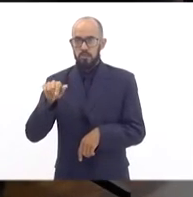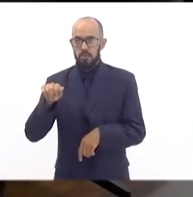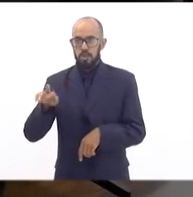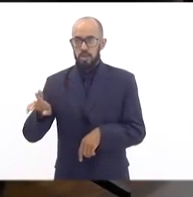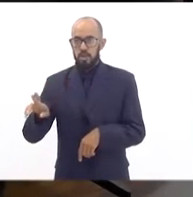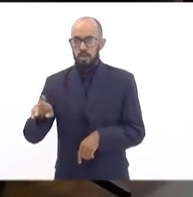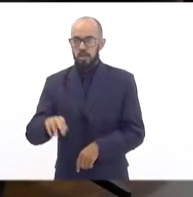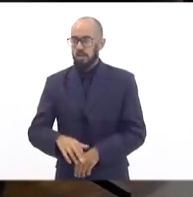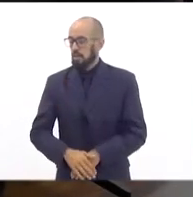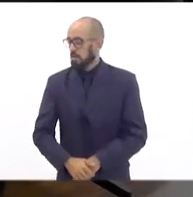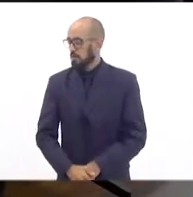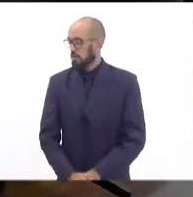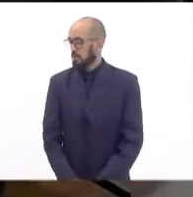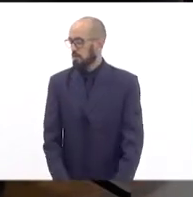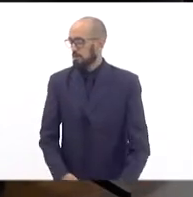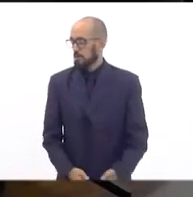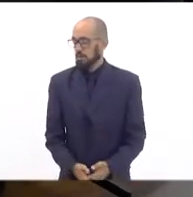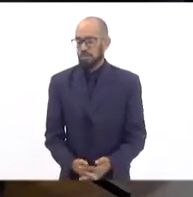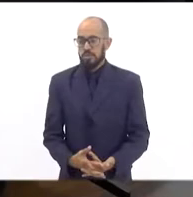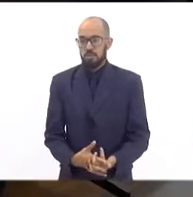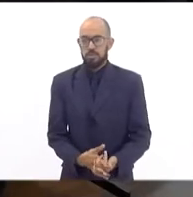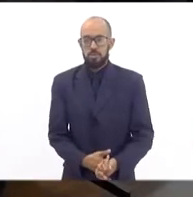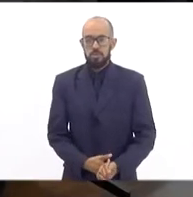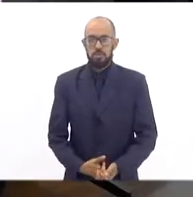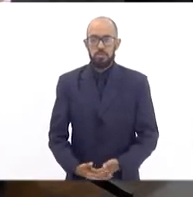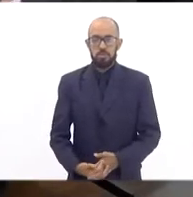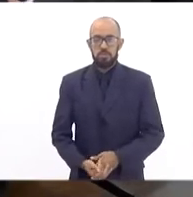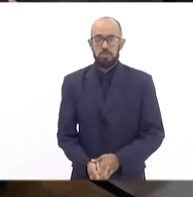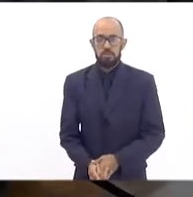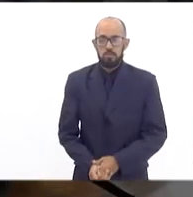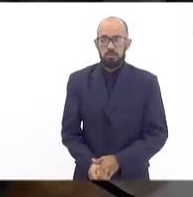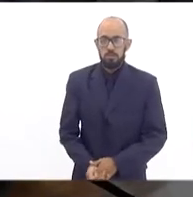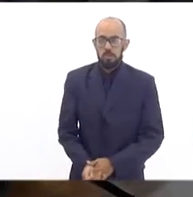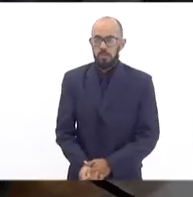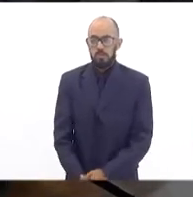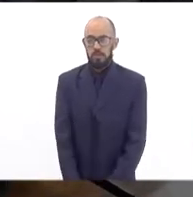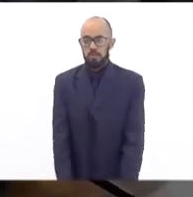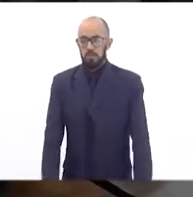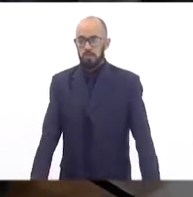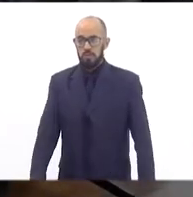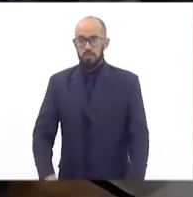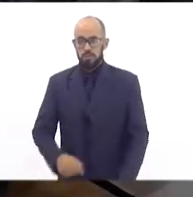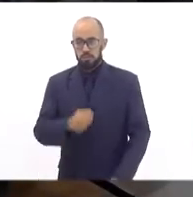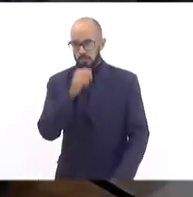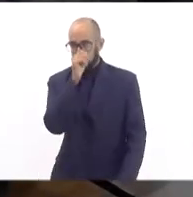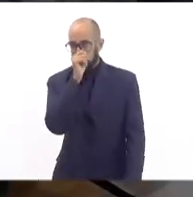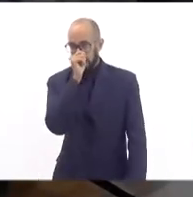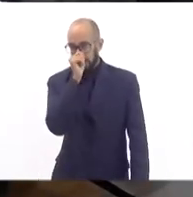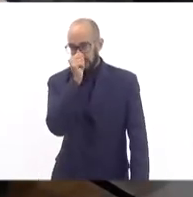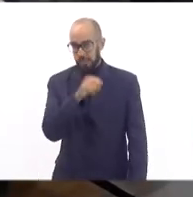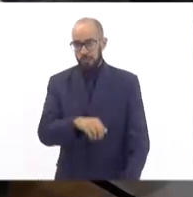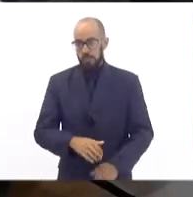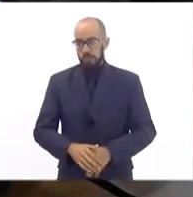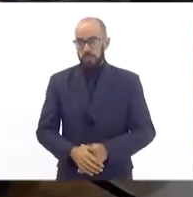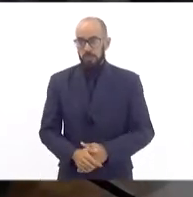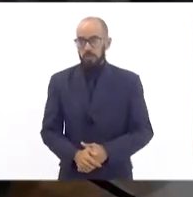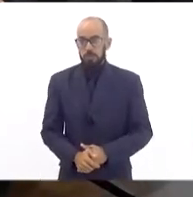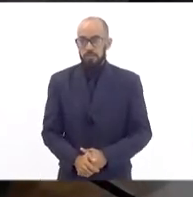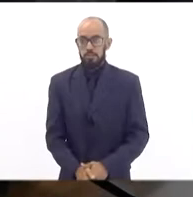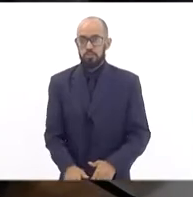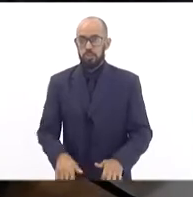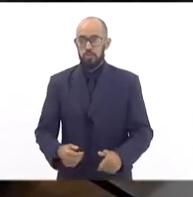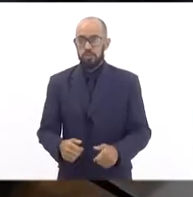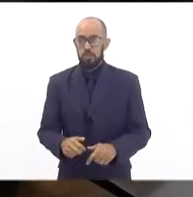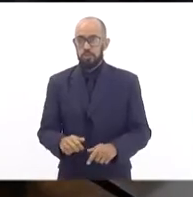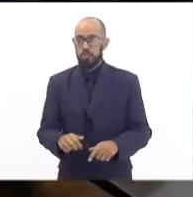encontra? Tá certo. E também está presente a senhora Tayane Ataíde. Ok? Pois não,